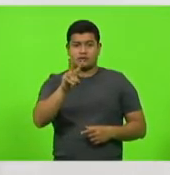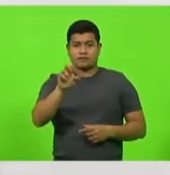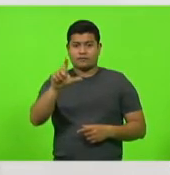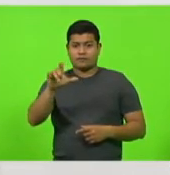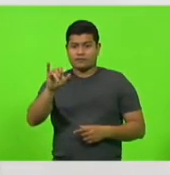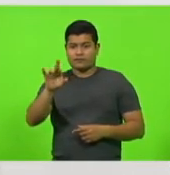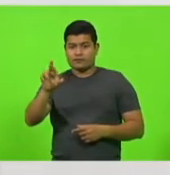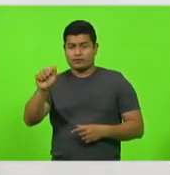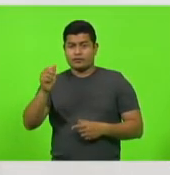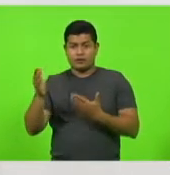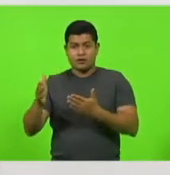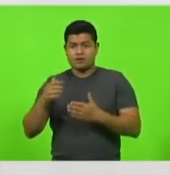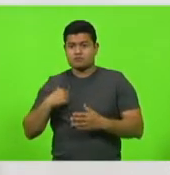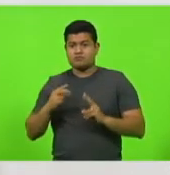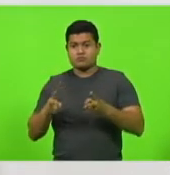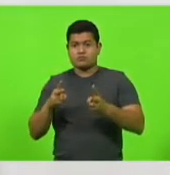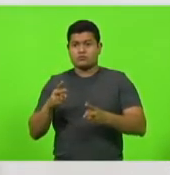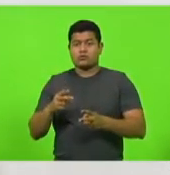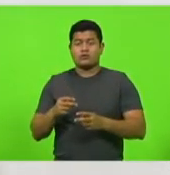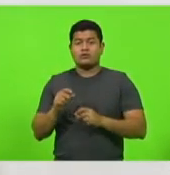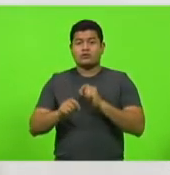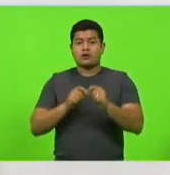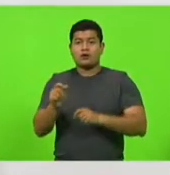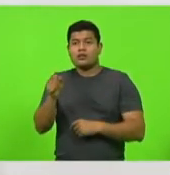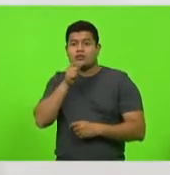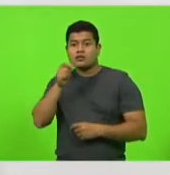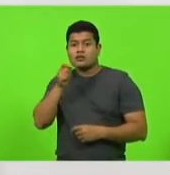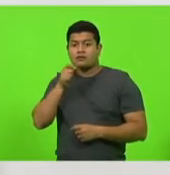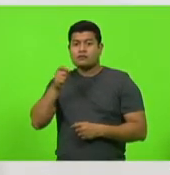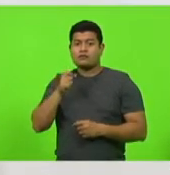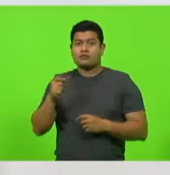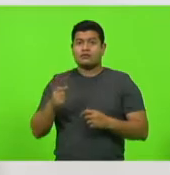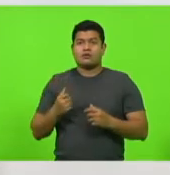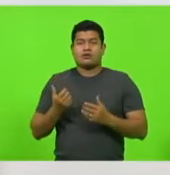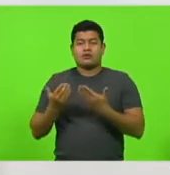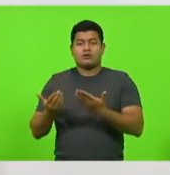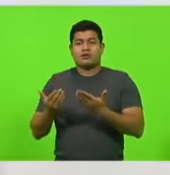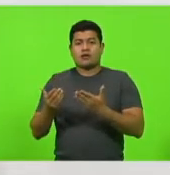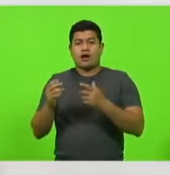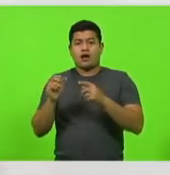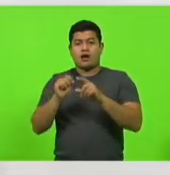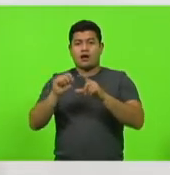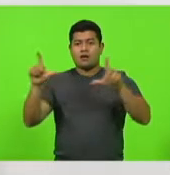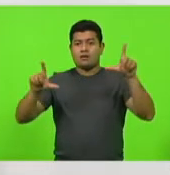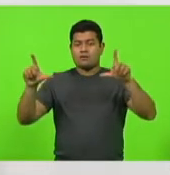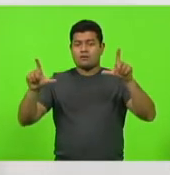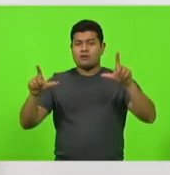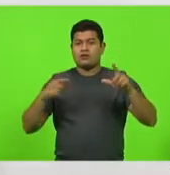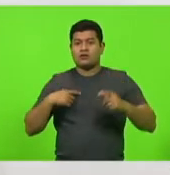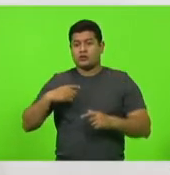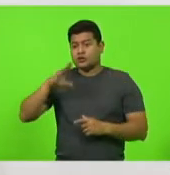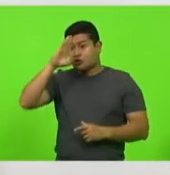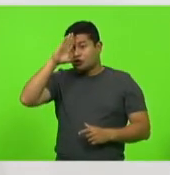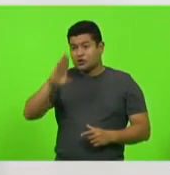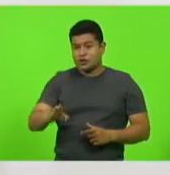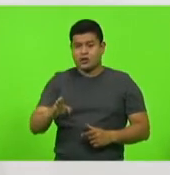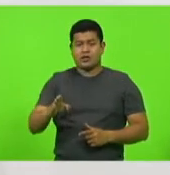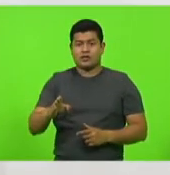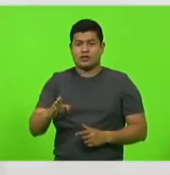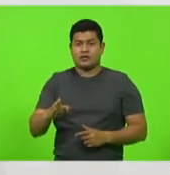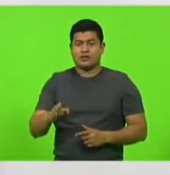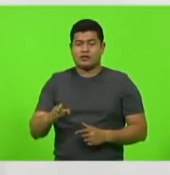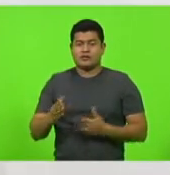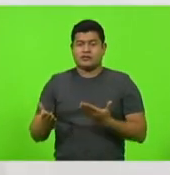mandato, de dar uma entrevista ao programa Direto ao Ponto. Olha só. Da Jovem